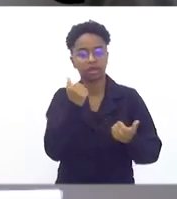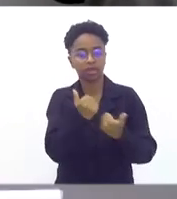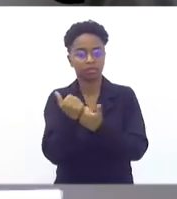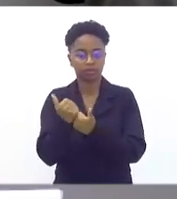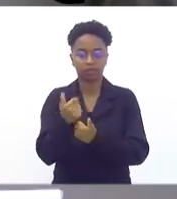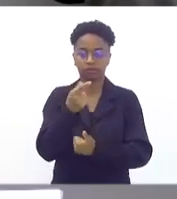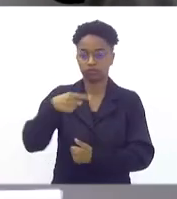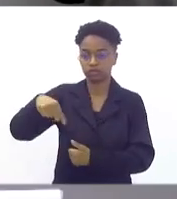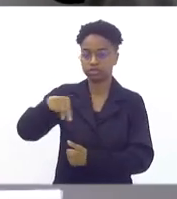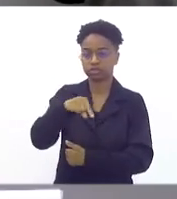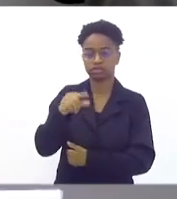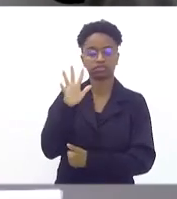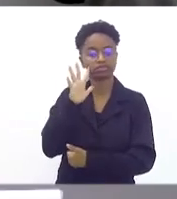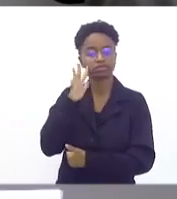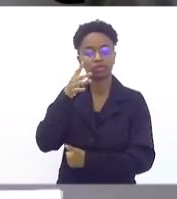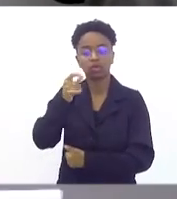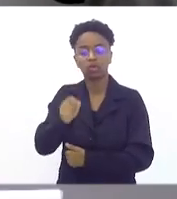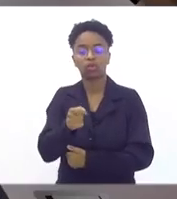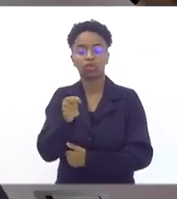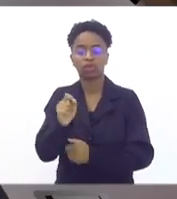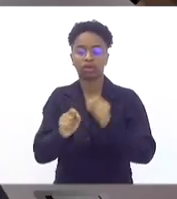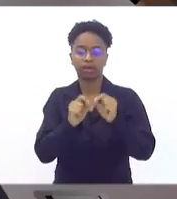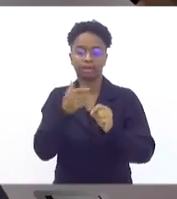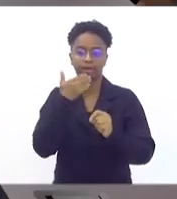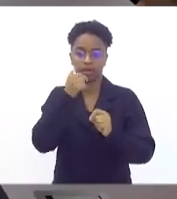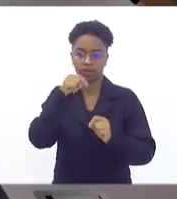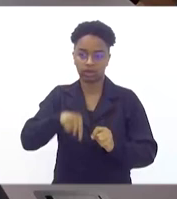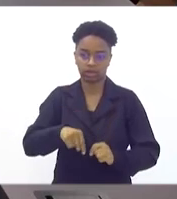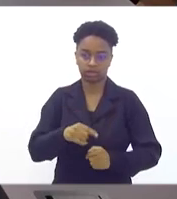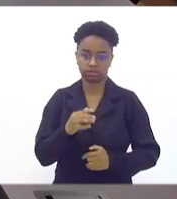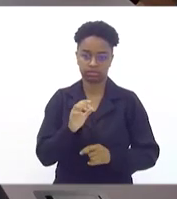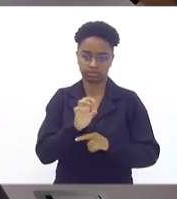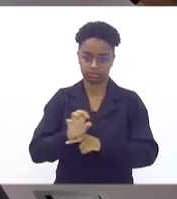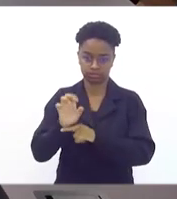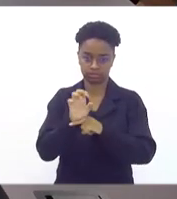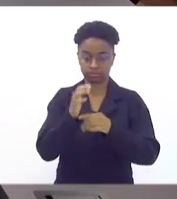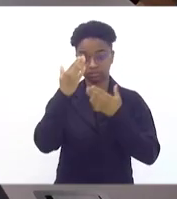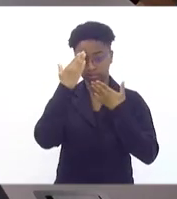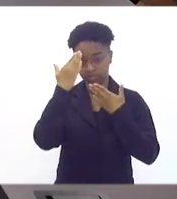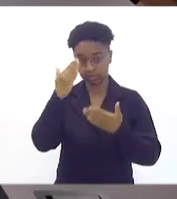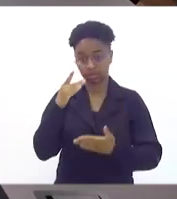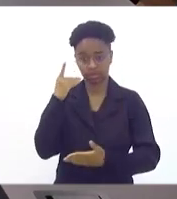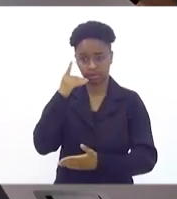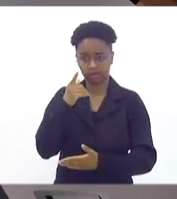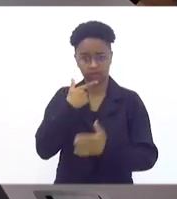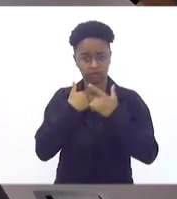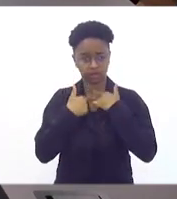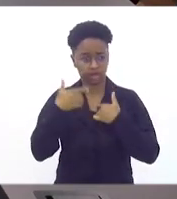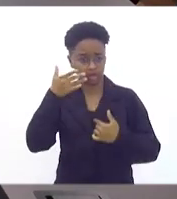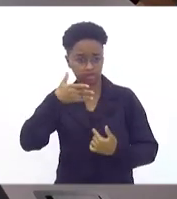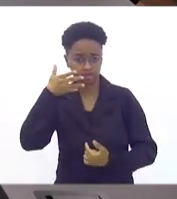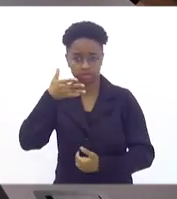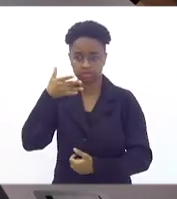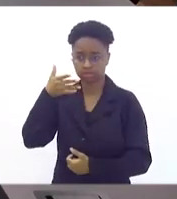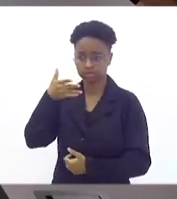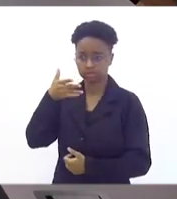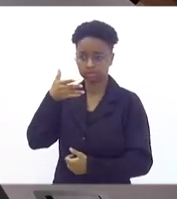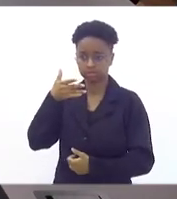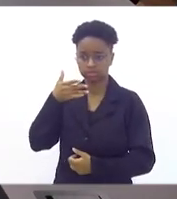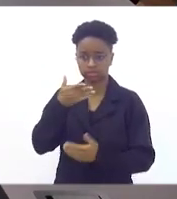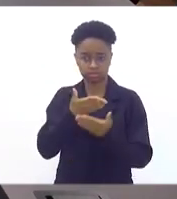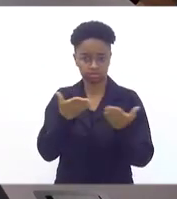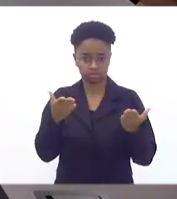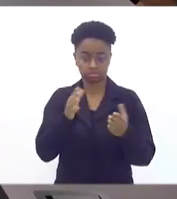pra decidir o que que é melhor para o governo do estado agradeço algum Deputado quer fazer uso da palavra